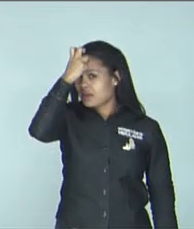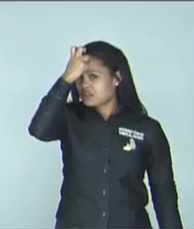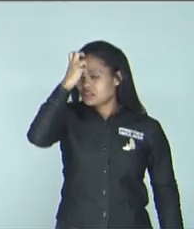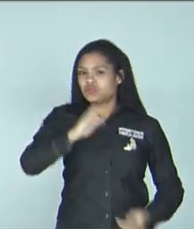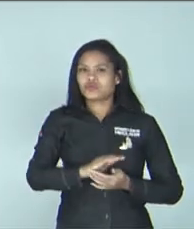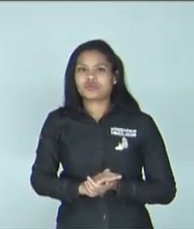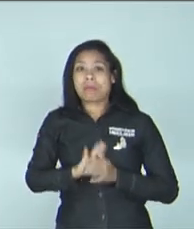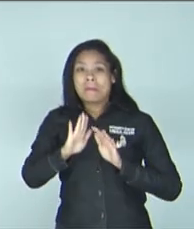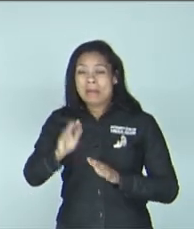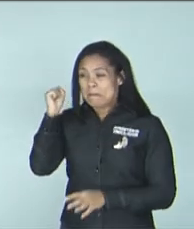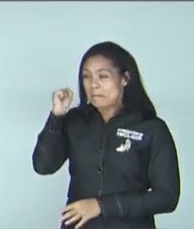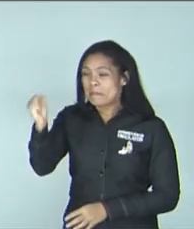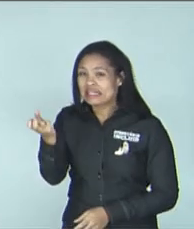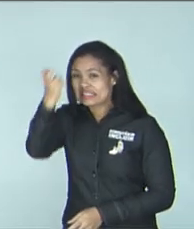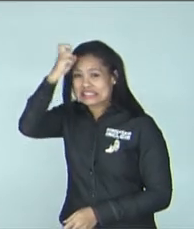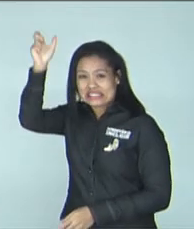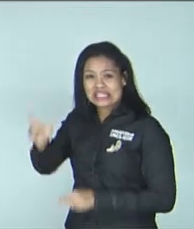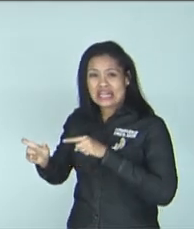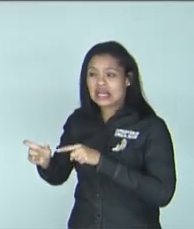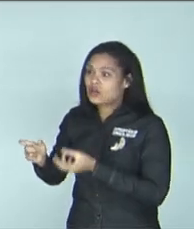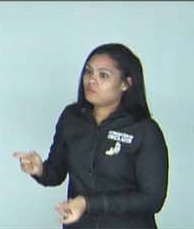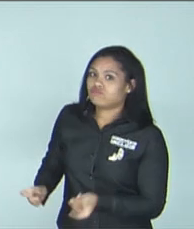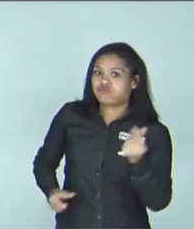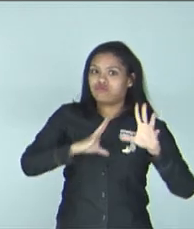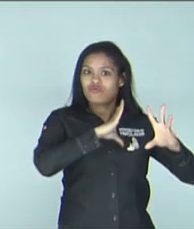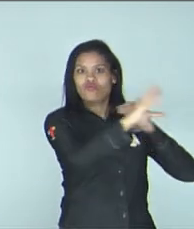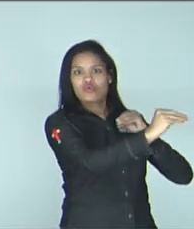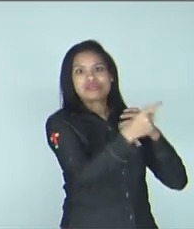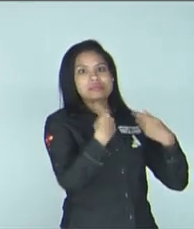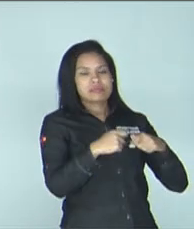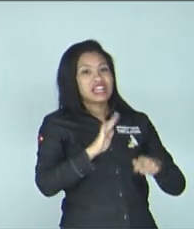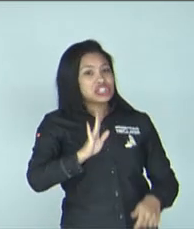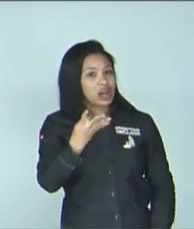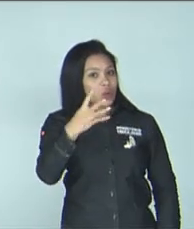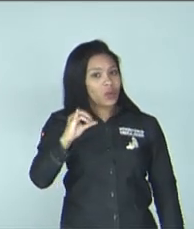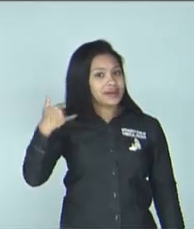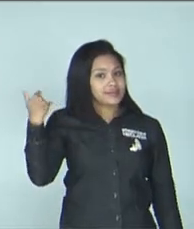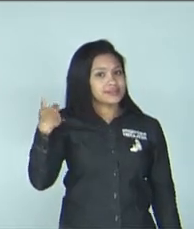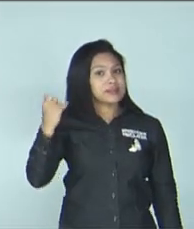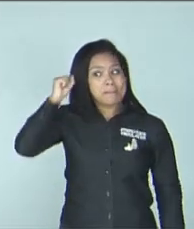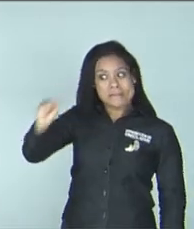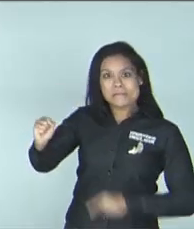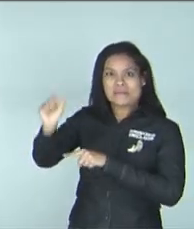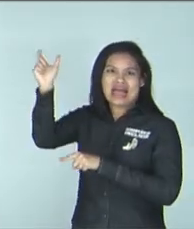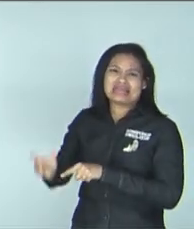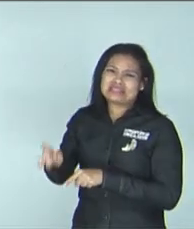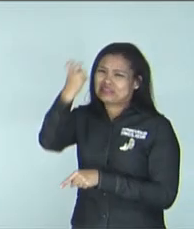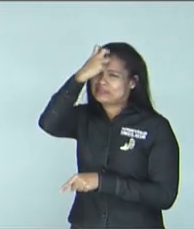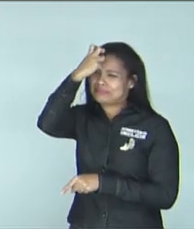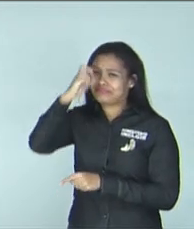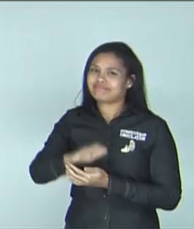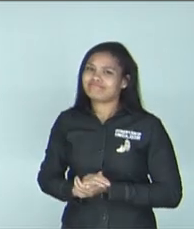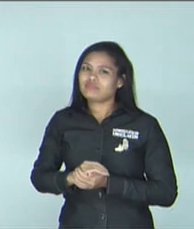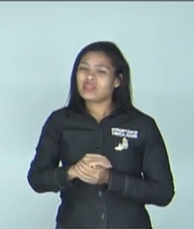matou o egípcio ele tem que fugir para não ser morto oi e ele tem 40 anos quando ele faz essa bobagem 40